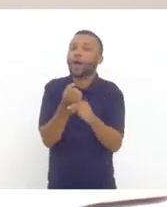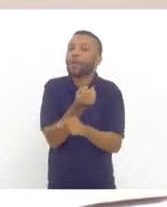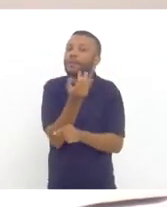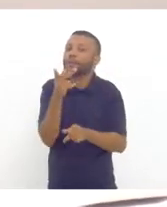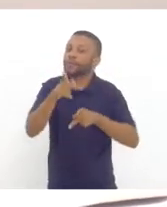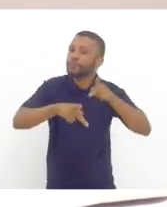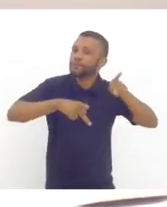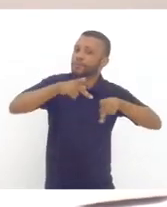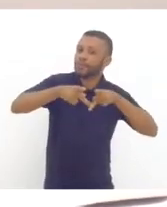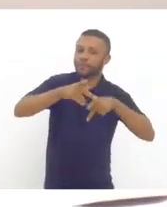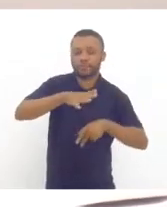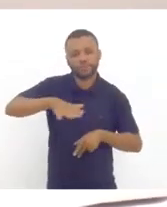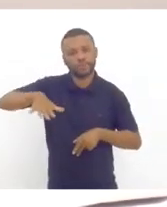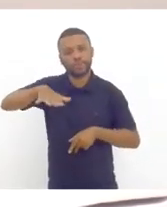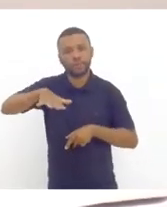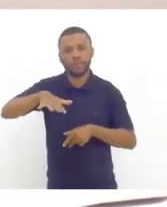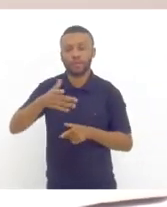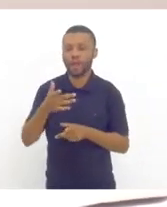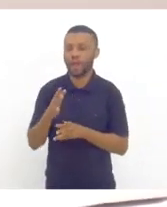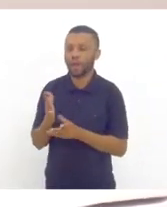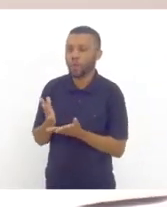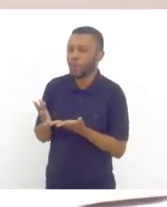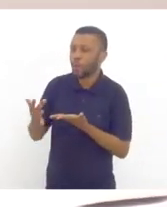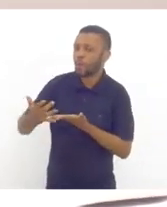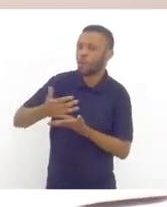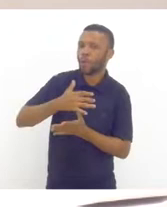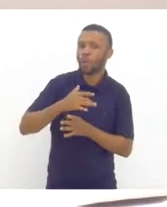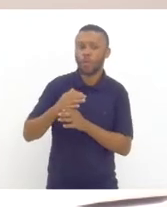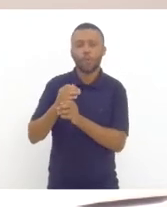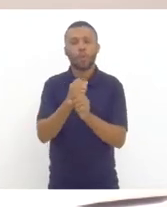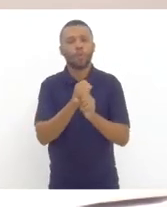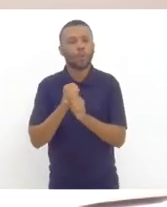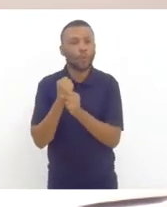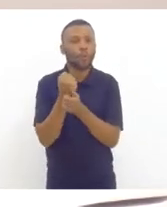à receita própria, à cota mínima